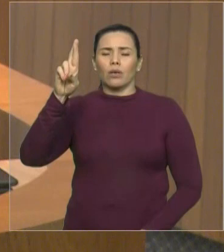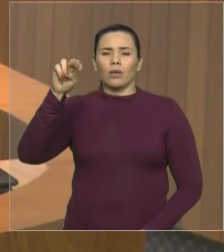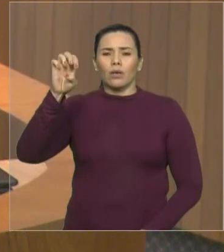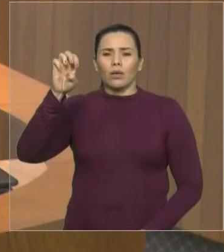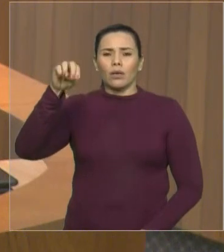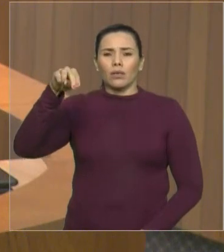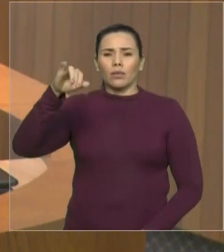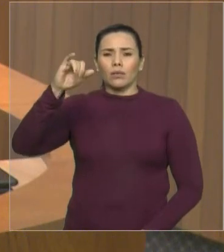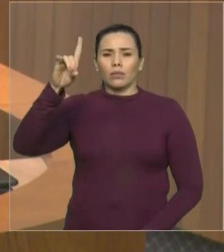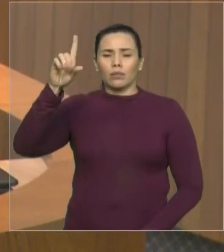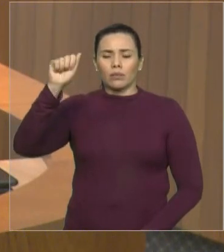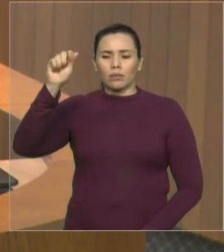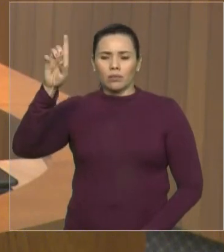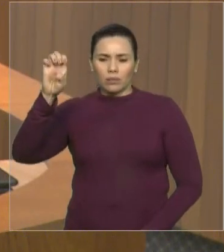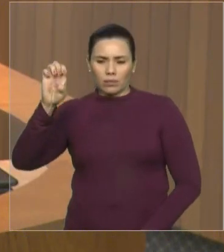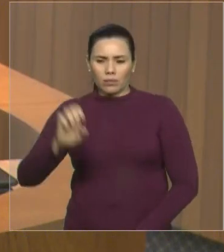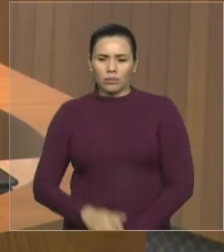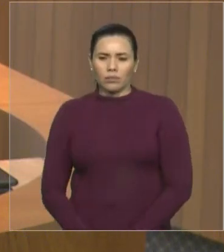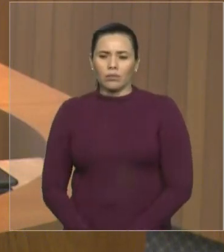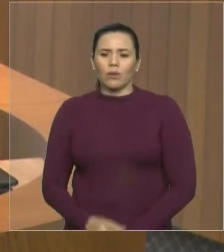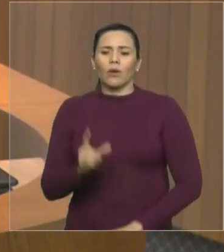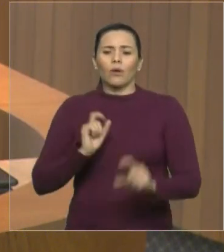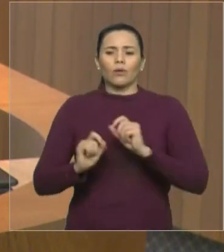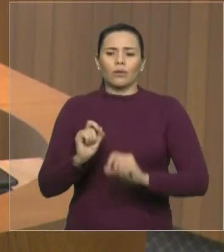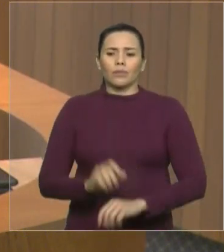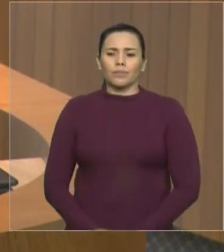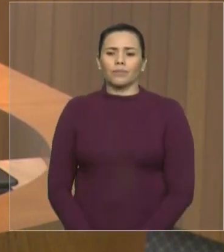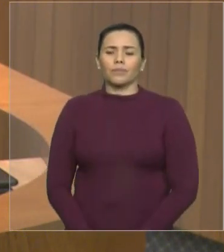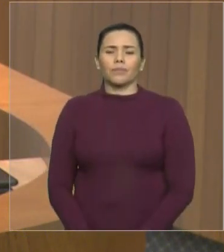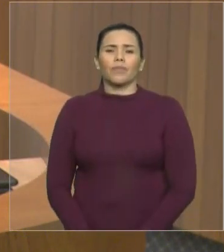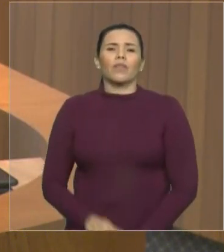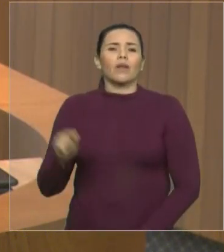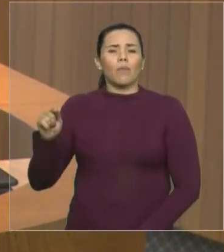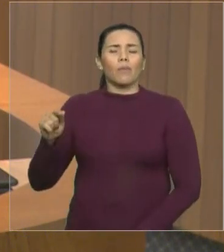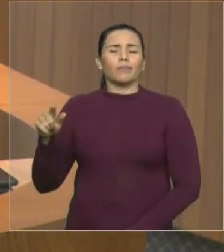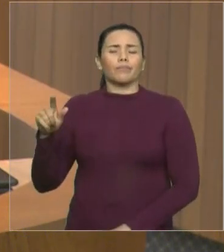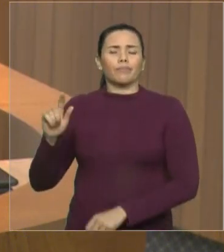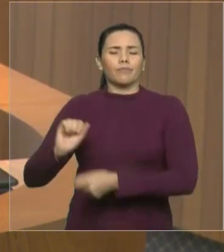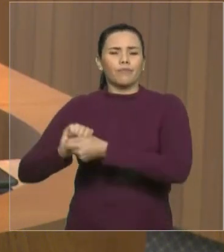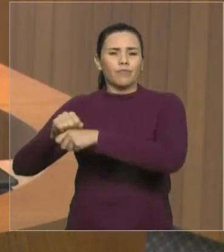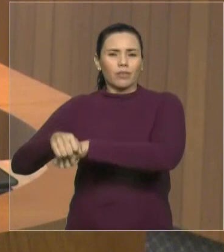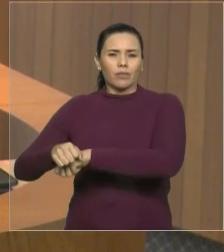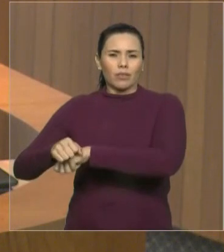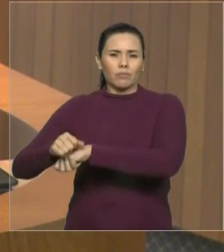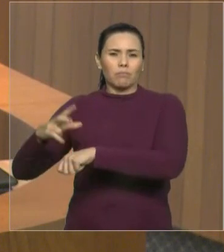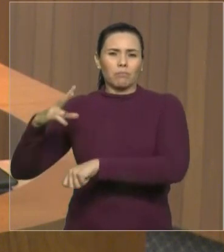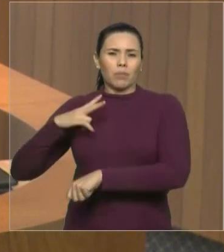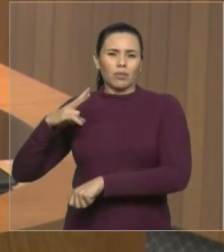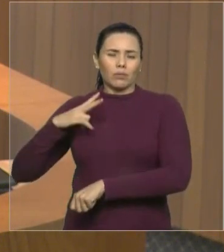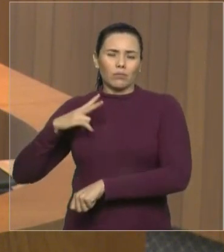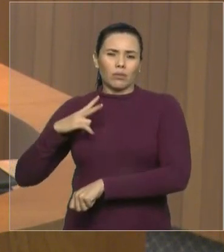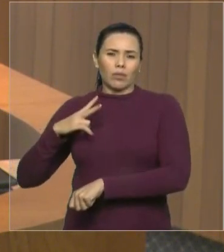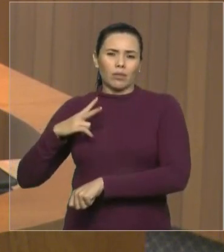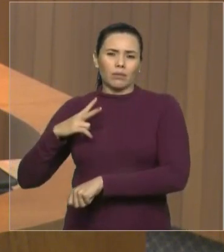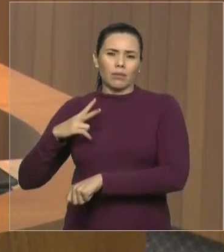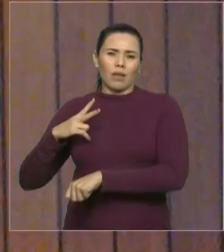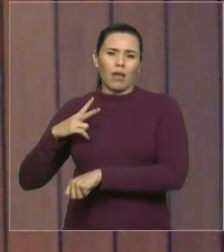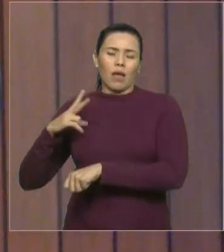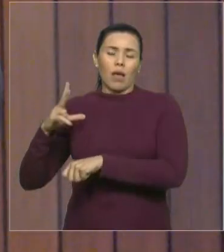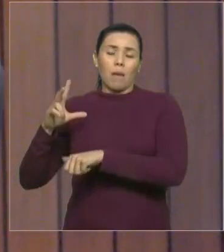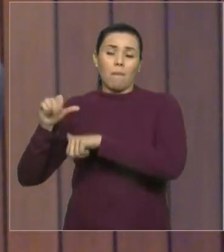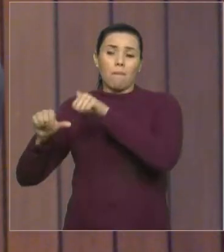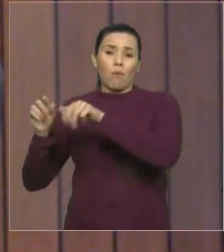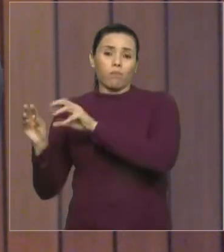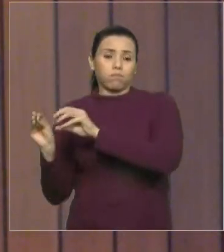pública, privada transfere para privada, mas jamais uma privada transfere para pública. O que é que acontece? As